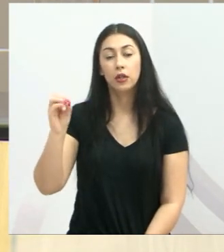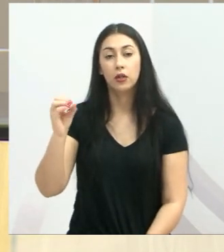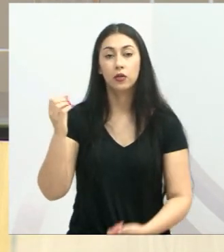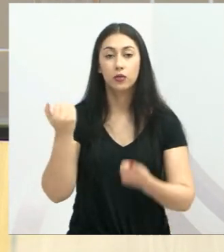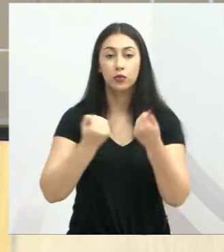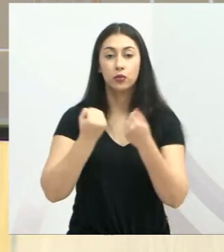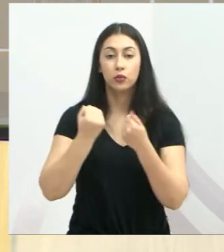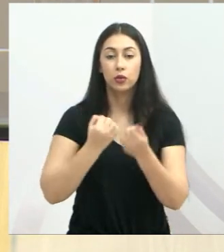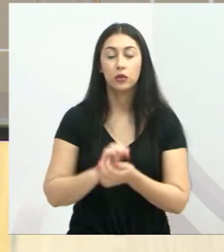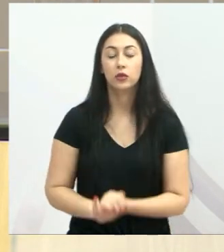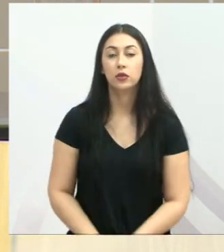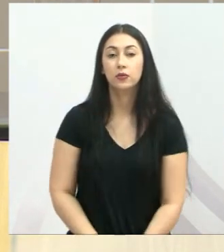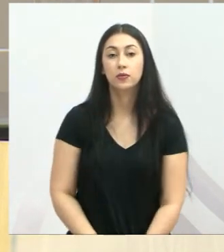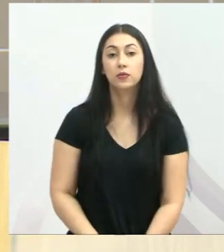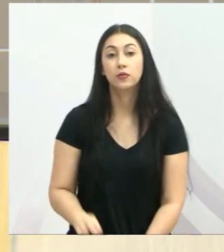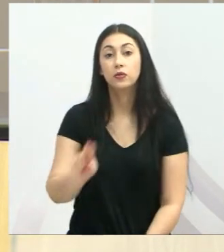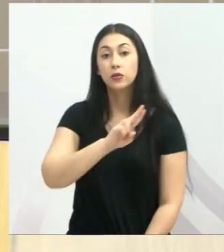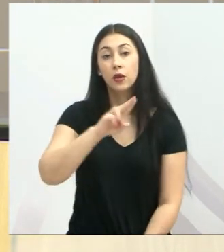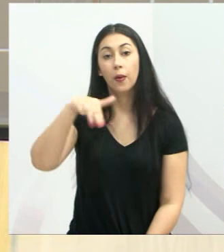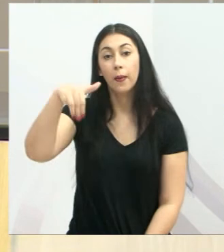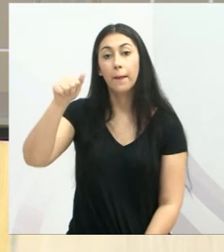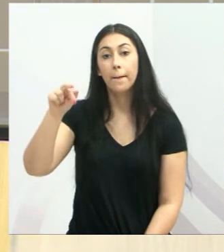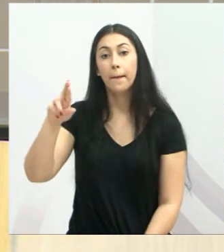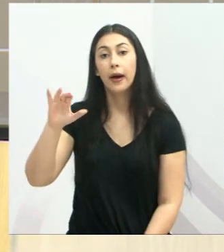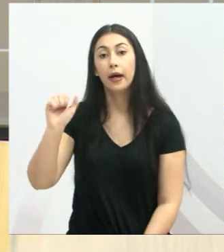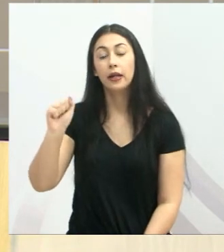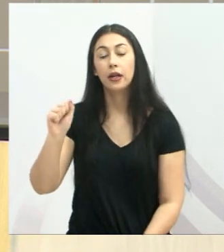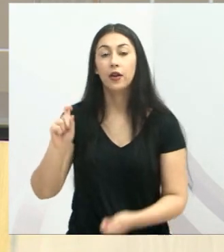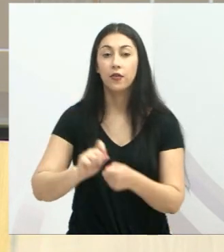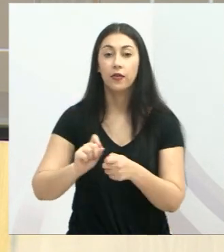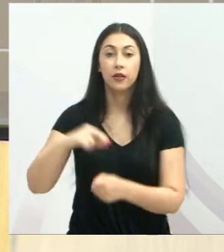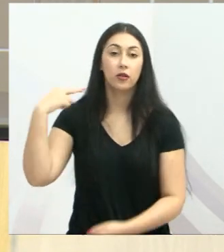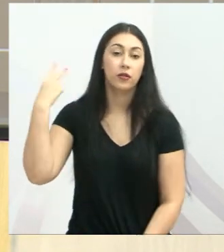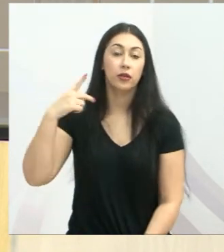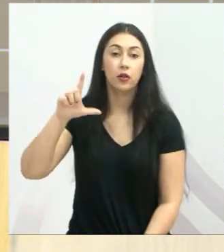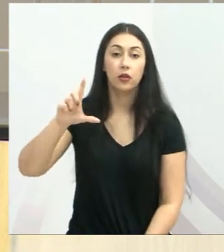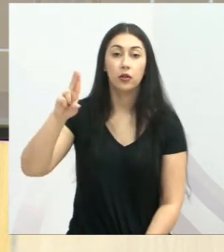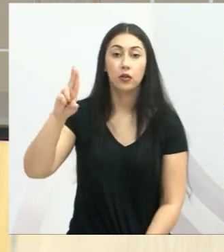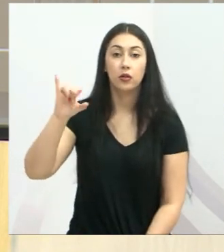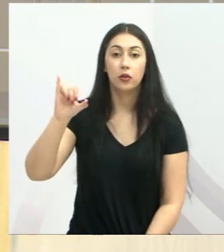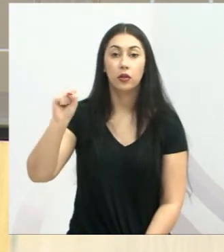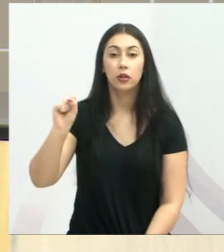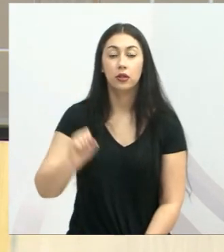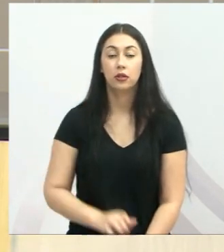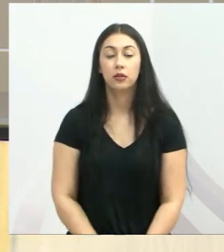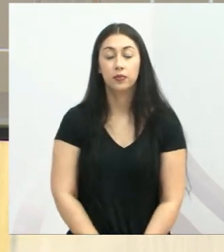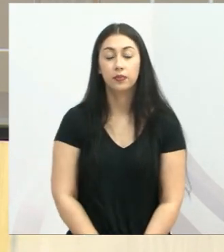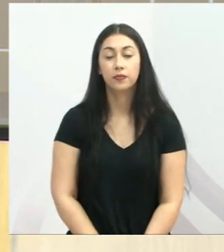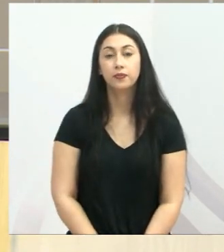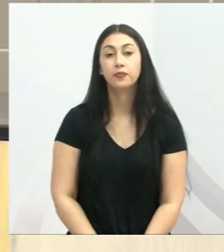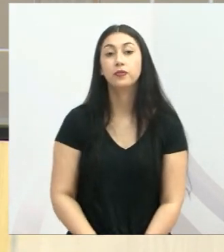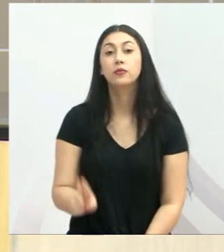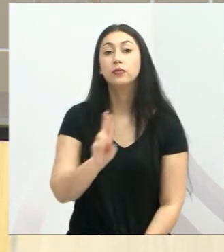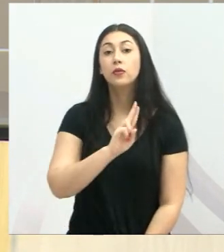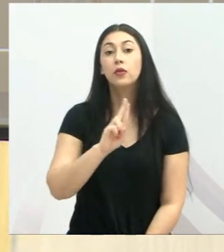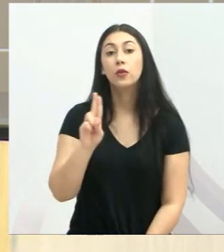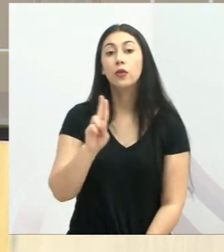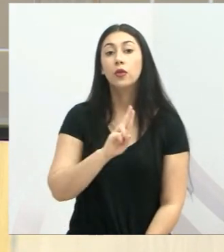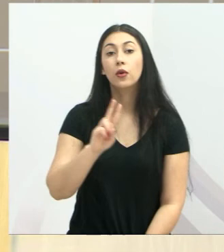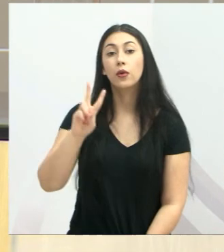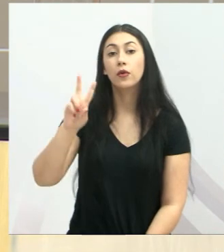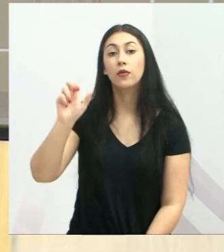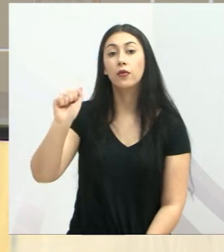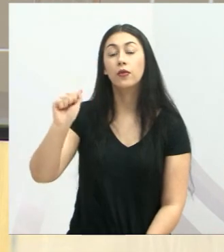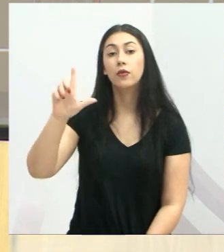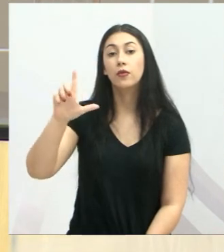pelo falecimento de Maria José da Cruz, formulado pelo vereador Luiz Flávio. Voto de pesar pelo falecimento de